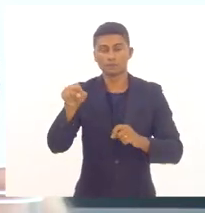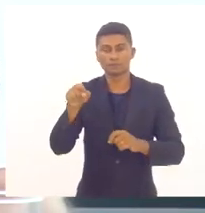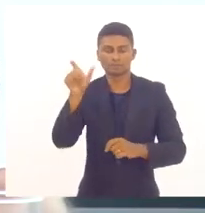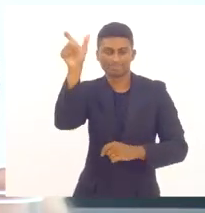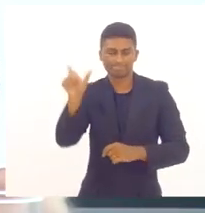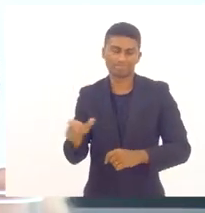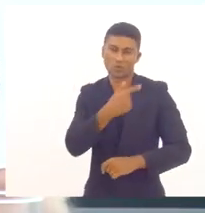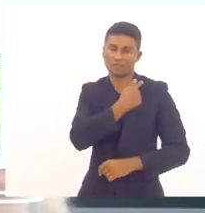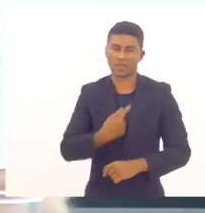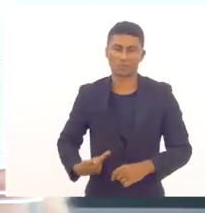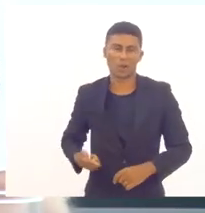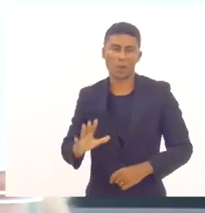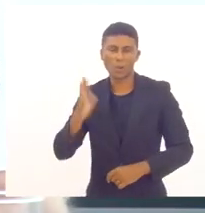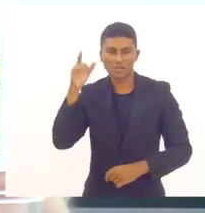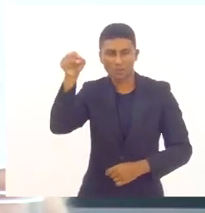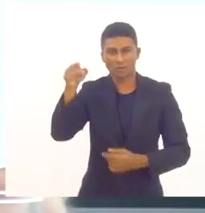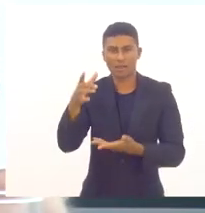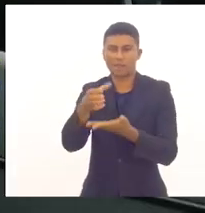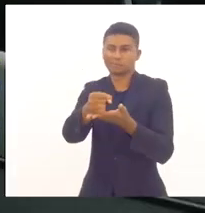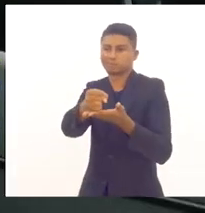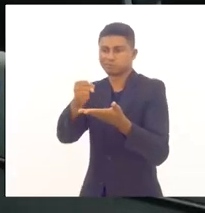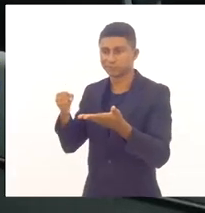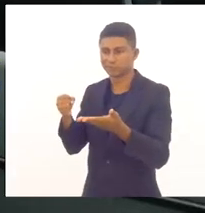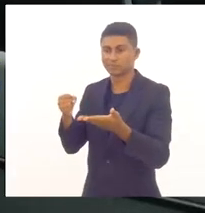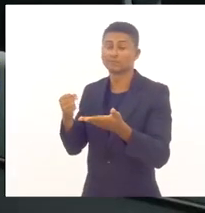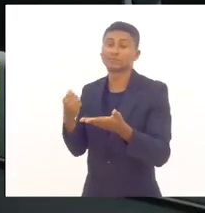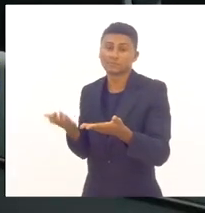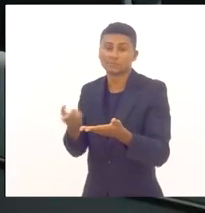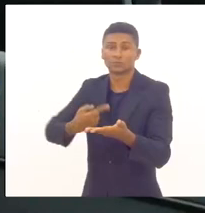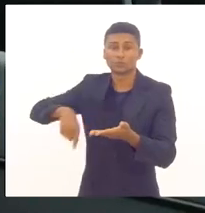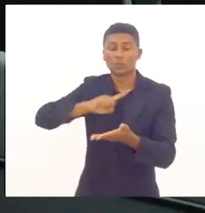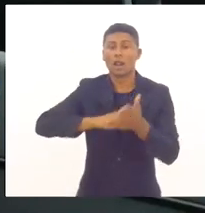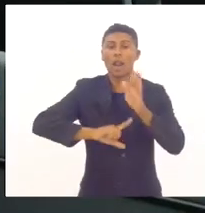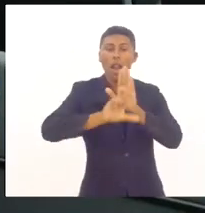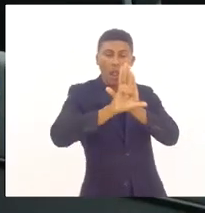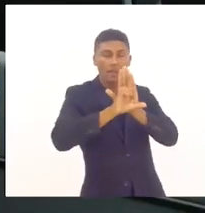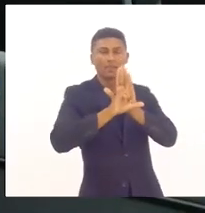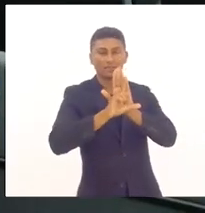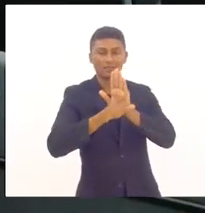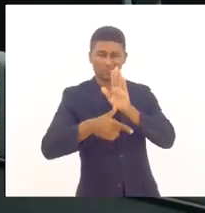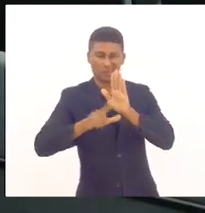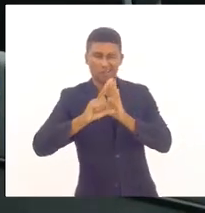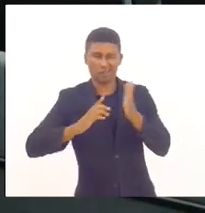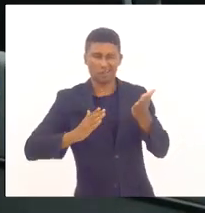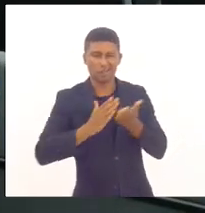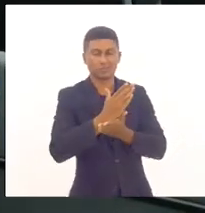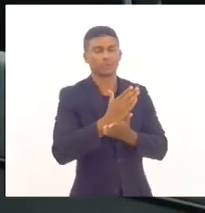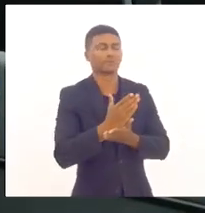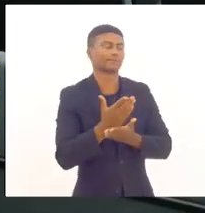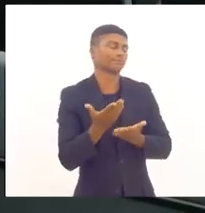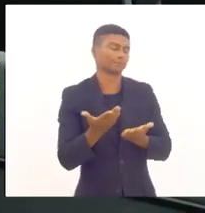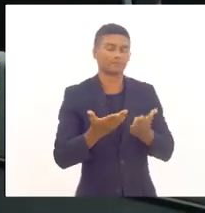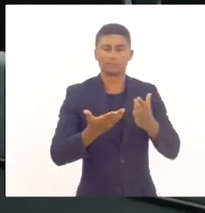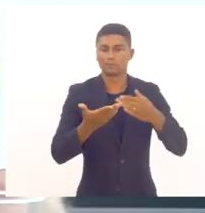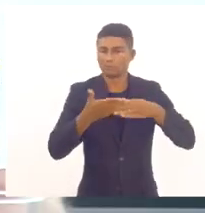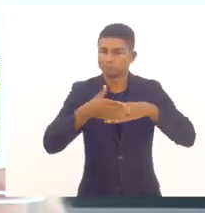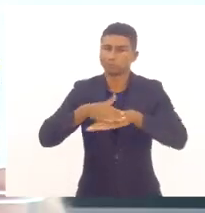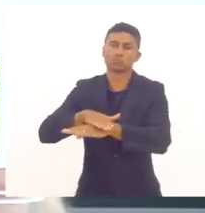cassado e a nossa lei, que foi aprovada, novamente fica né, guardada.